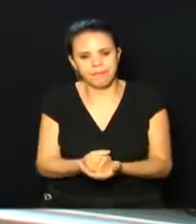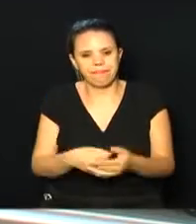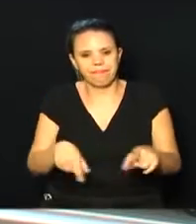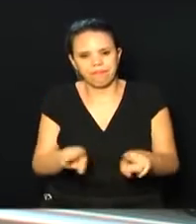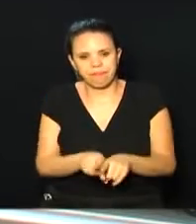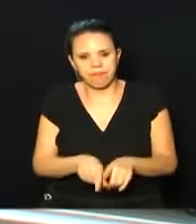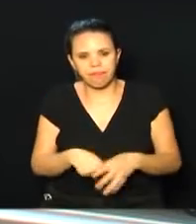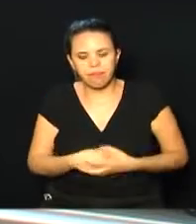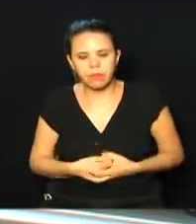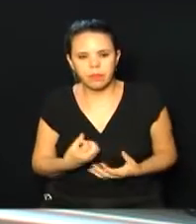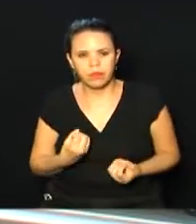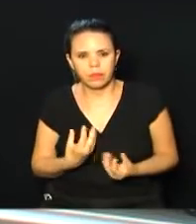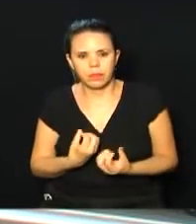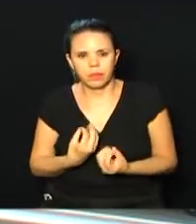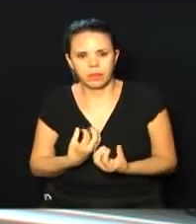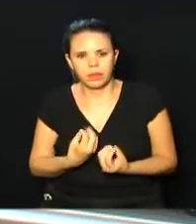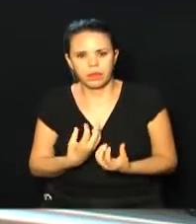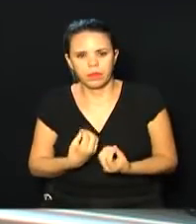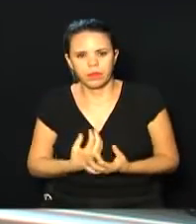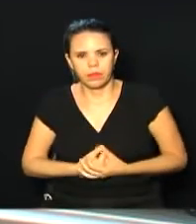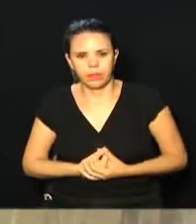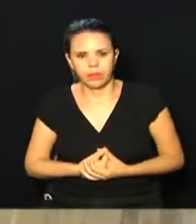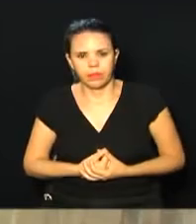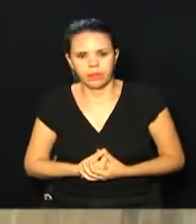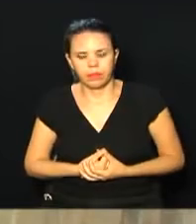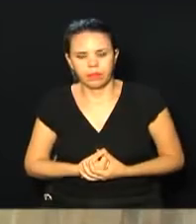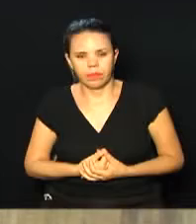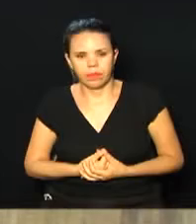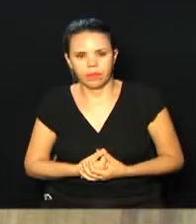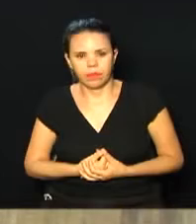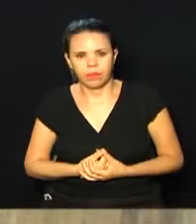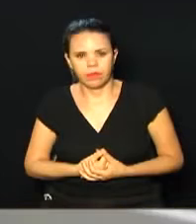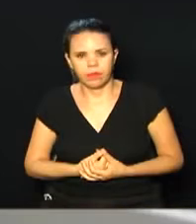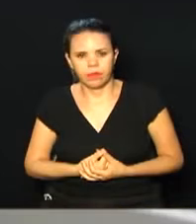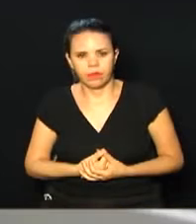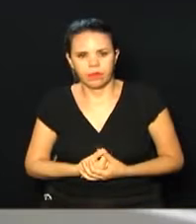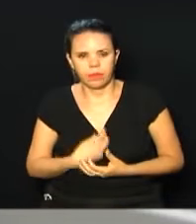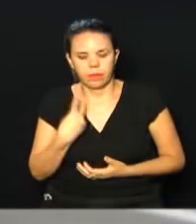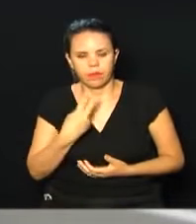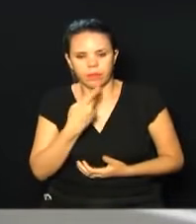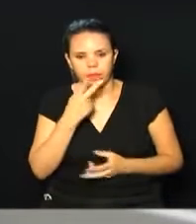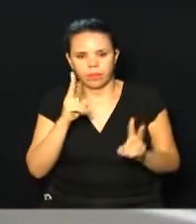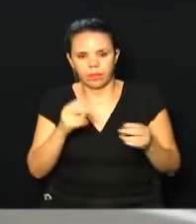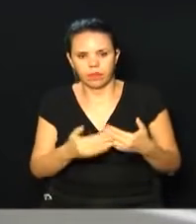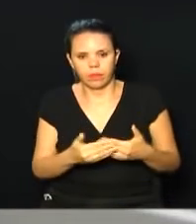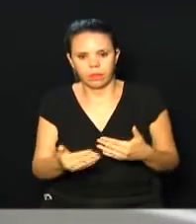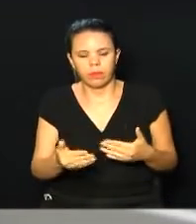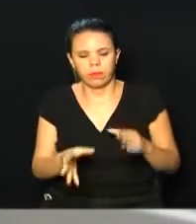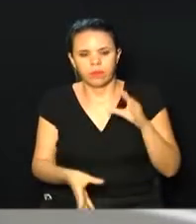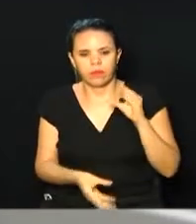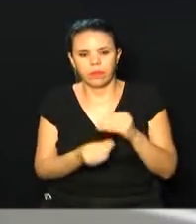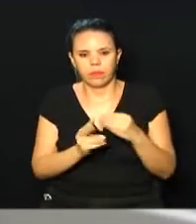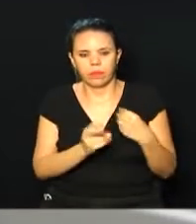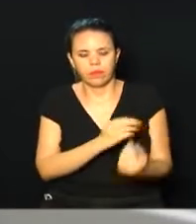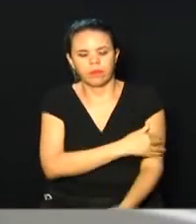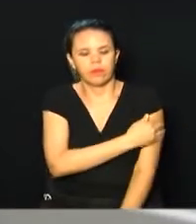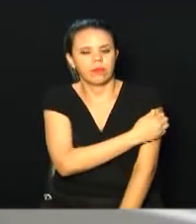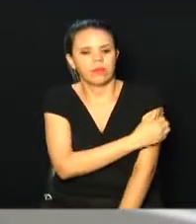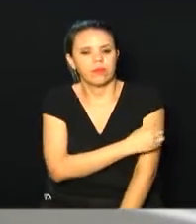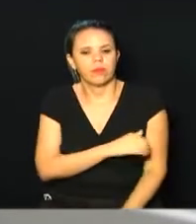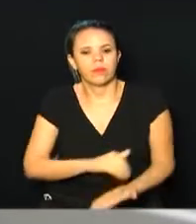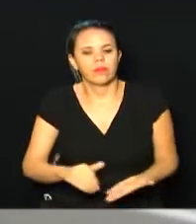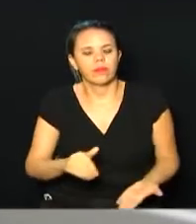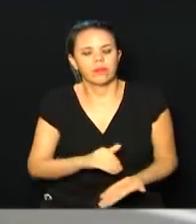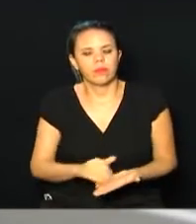essas informações. A partir, então, daquilo que os nossos vereadores disseram aqui, secretário